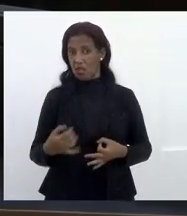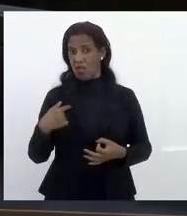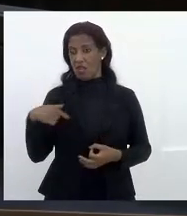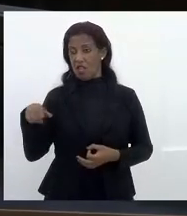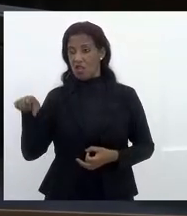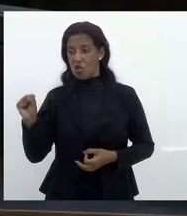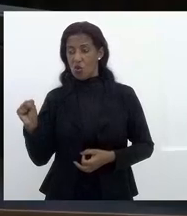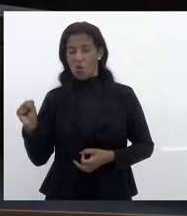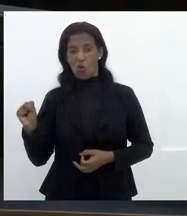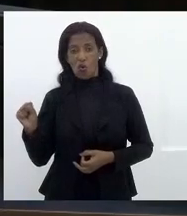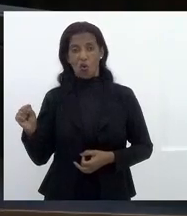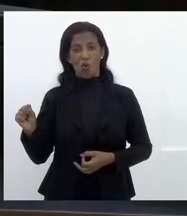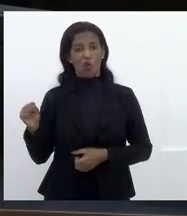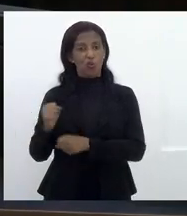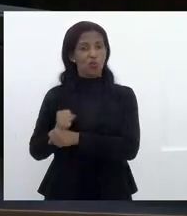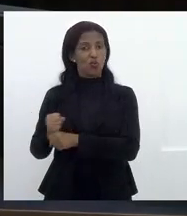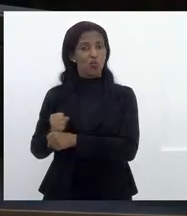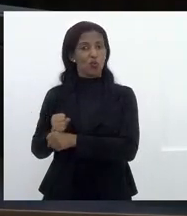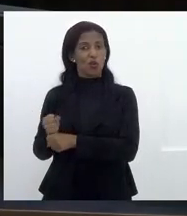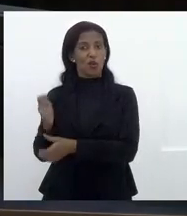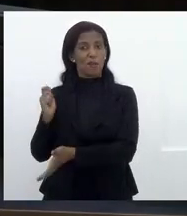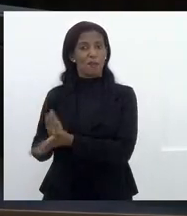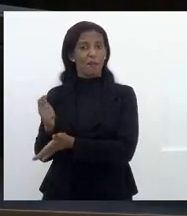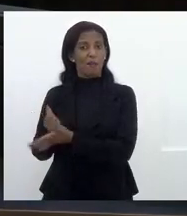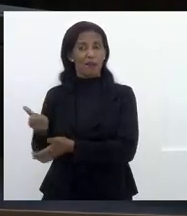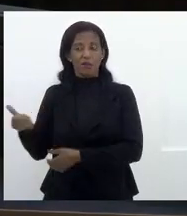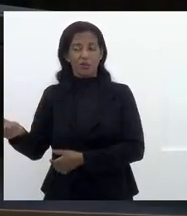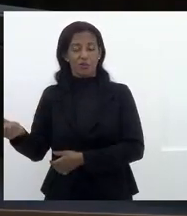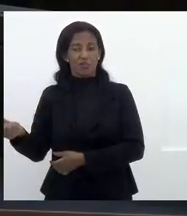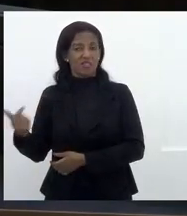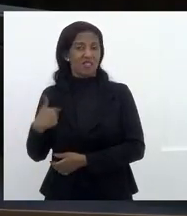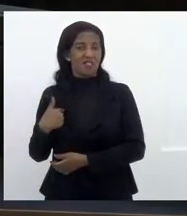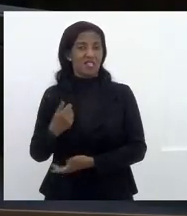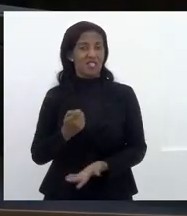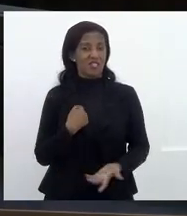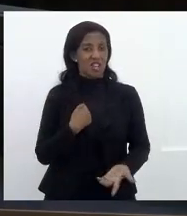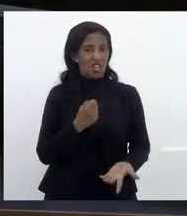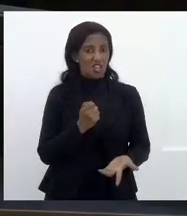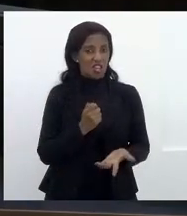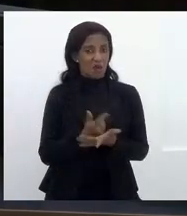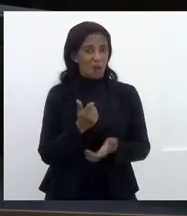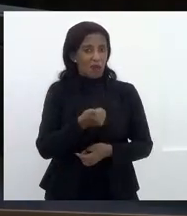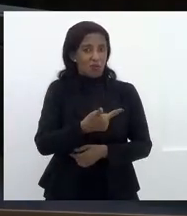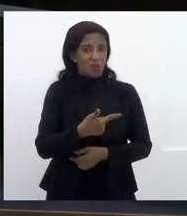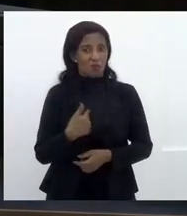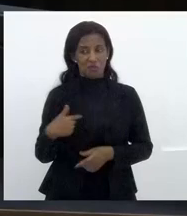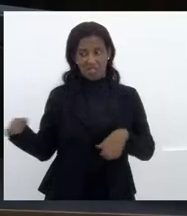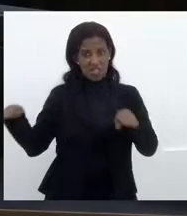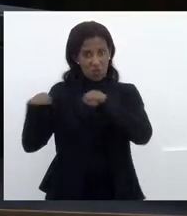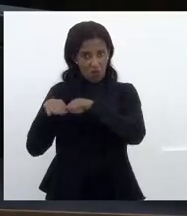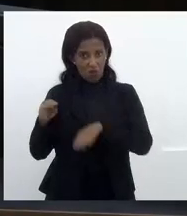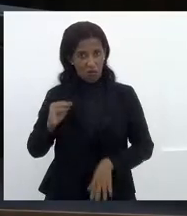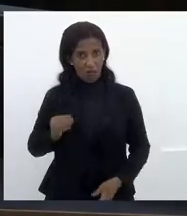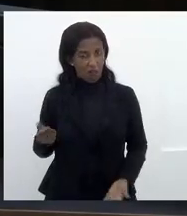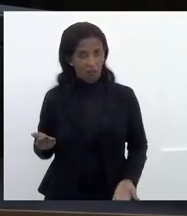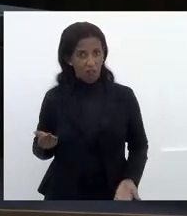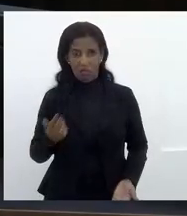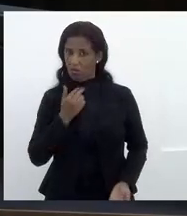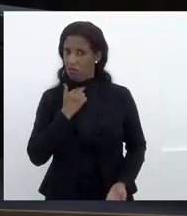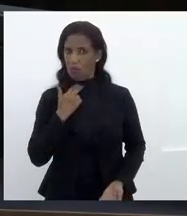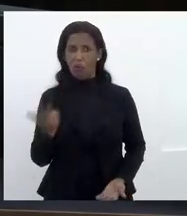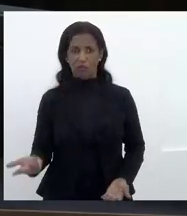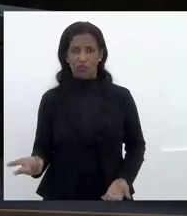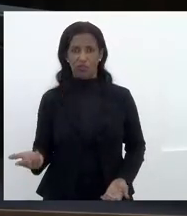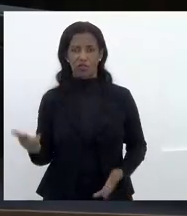passou 8 anos contribuindo sobre seis e o contribuinte sobre 12 ele vai ganhar 12 eu vou ganhar 12 então tem